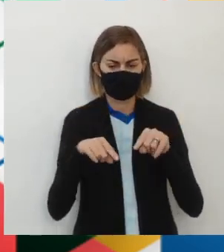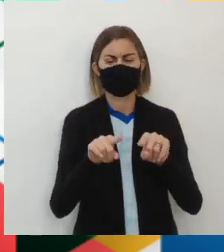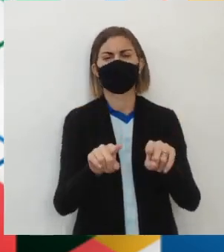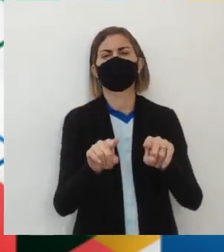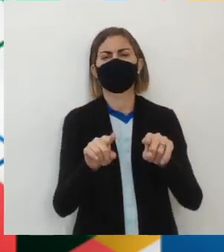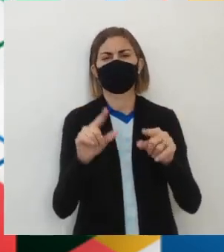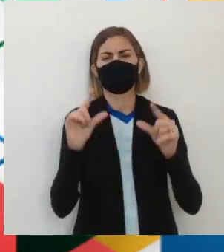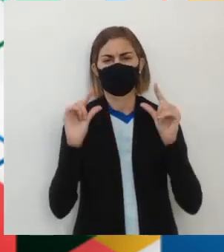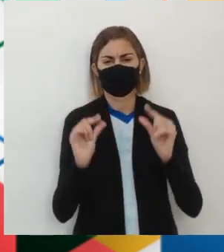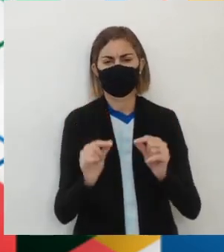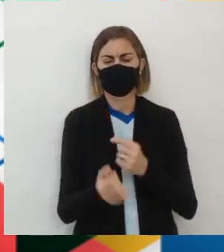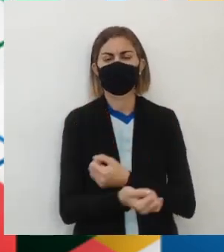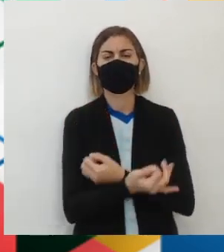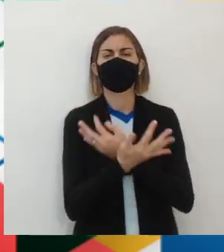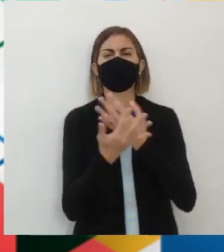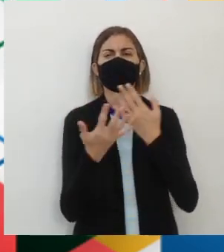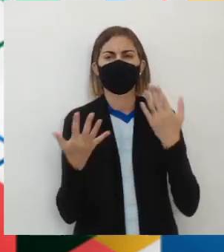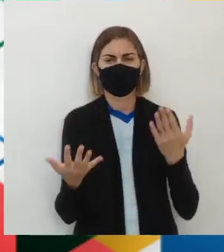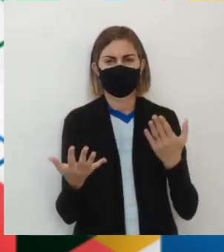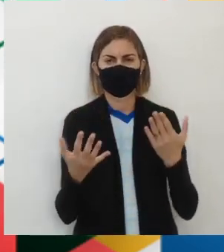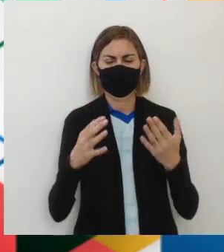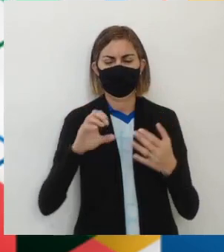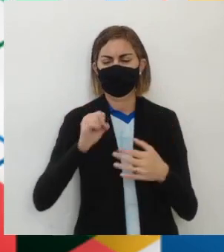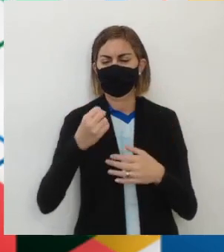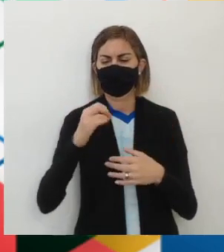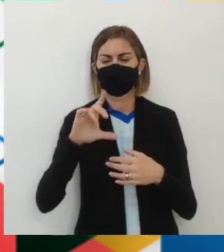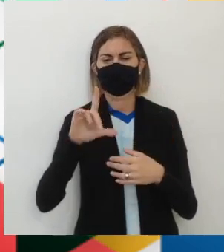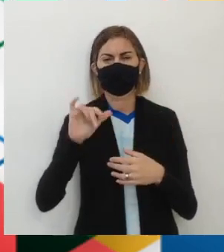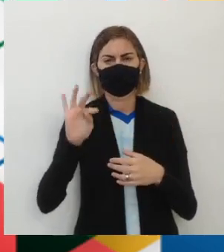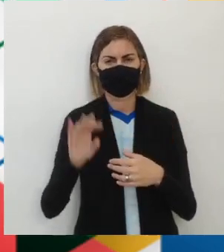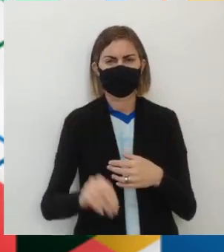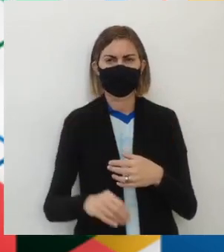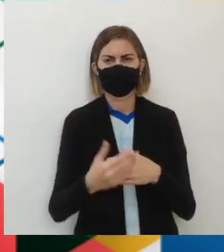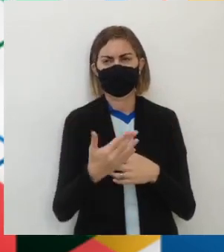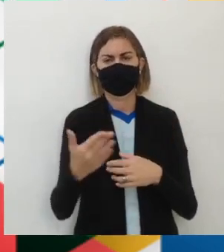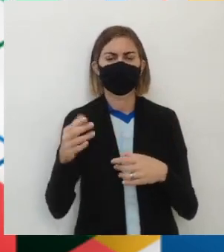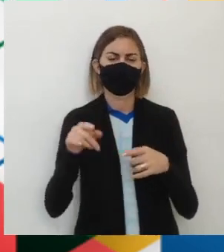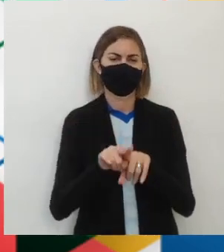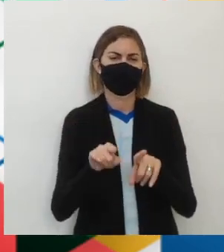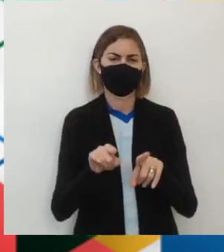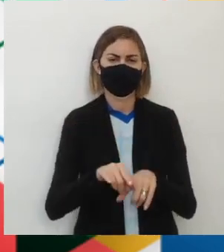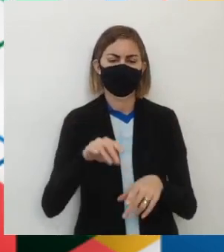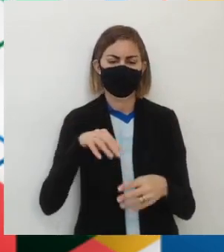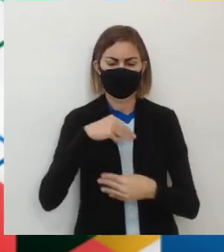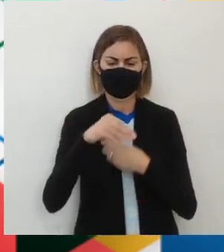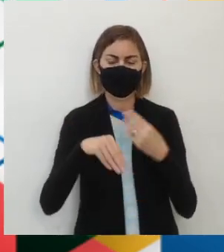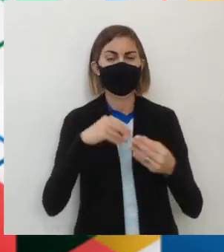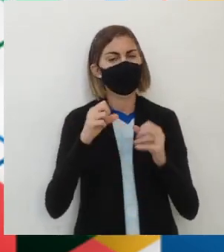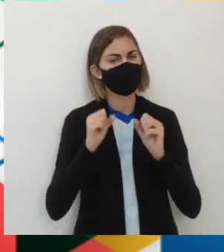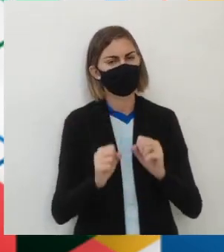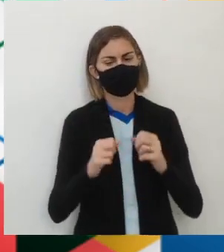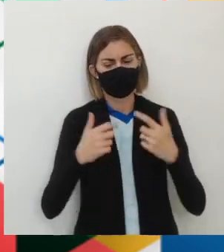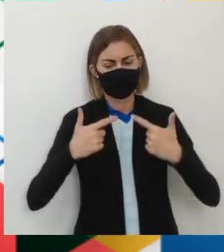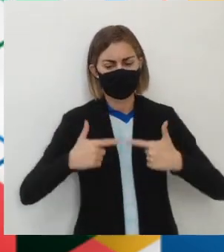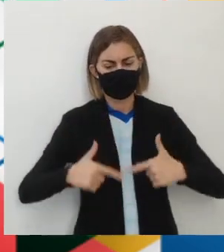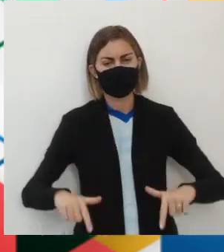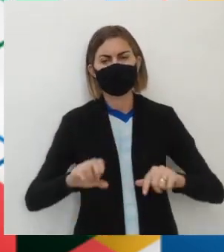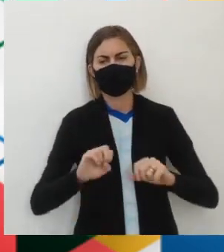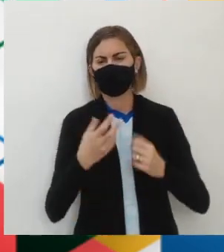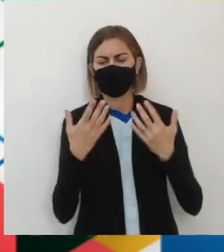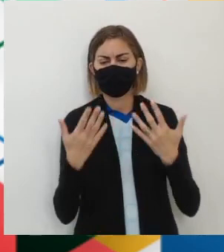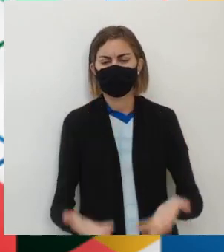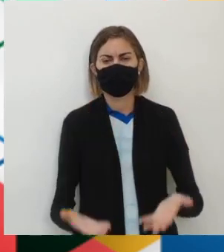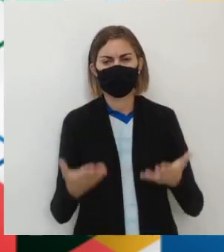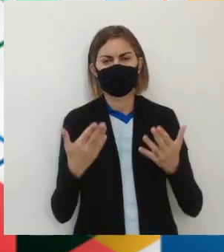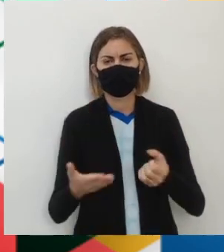proporcionalmente a uma pequena quantidade ali de soluto. Além disso, essa solução ela pode ser neutra ou